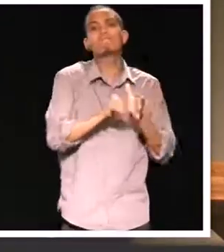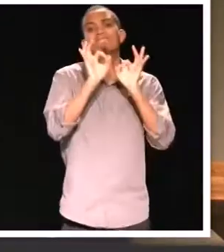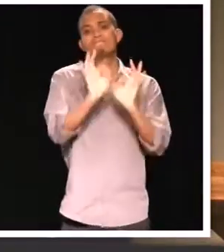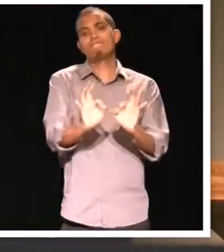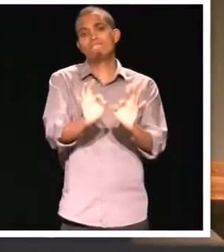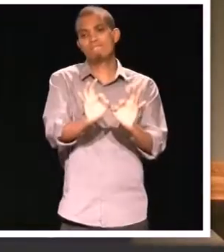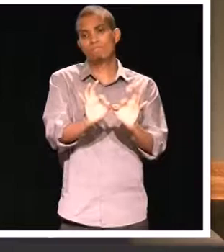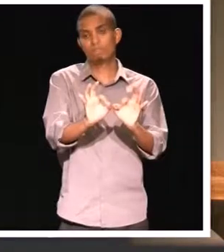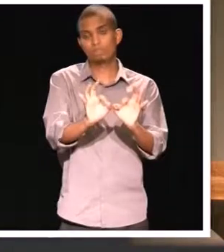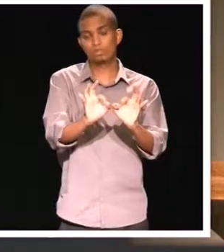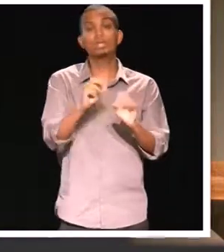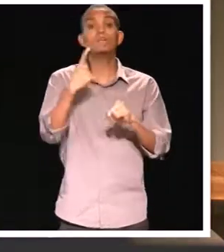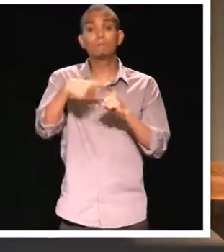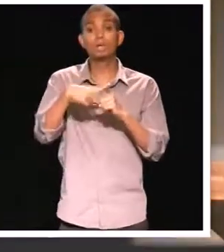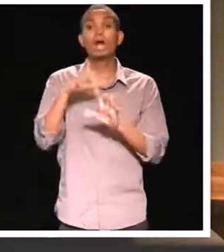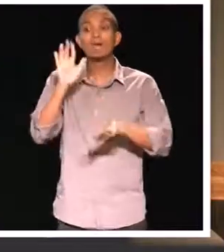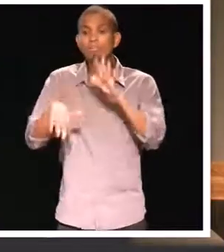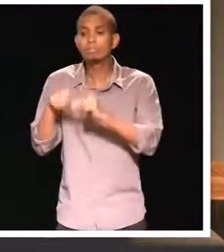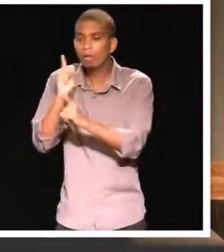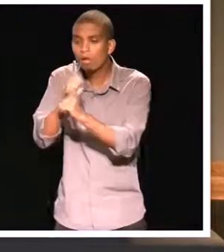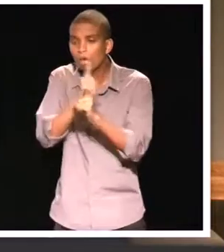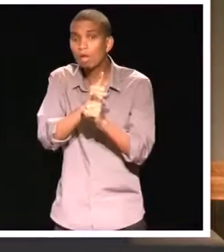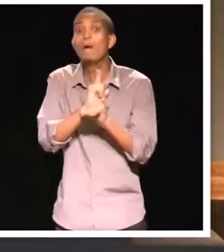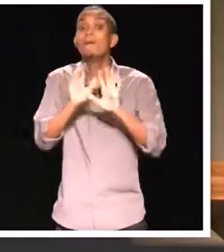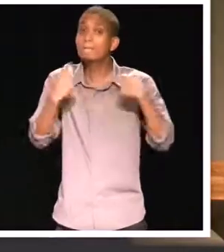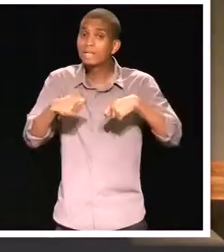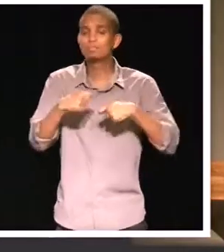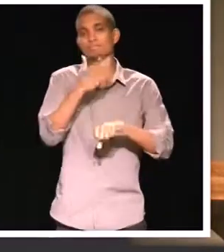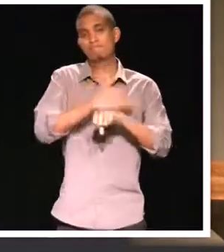se obtém mau resultado na prática.